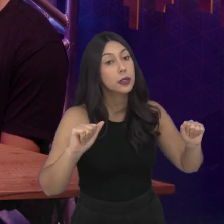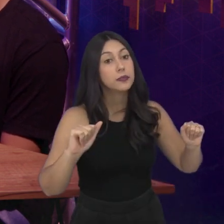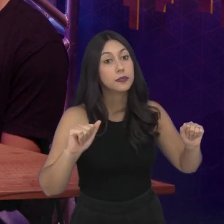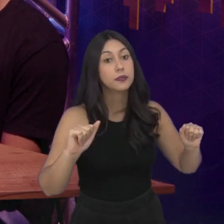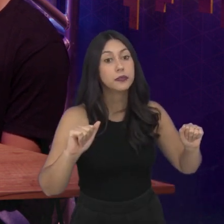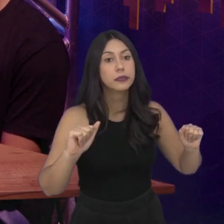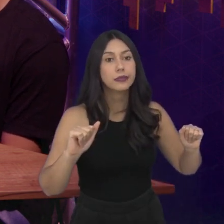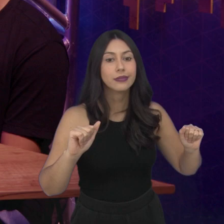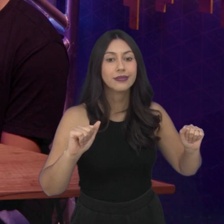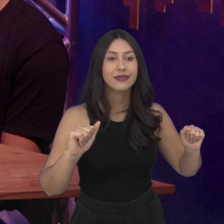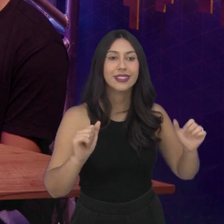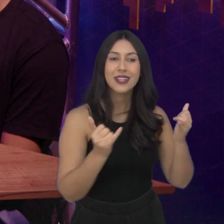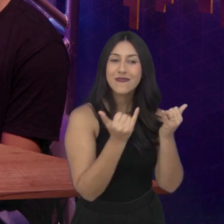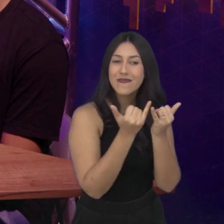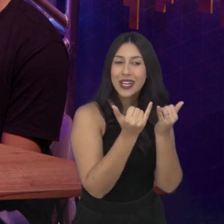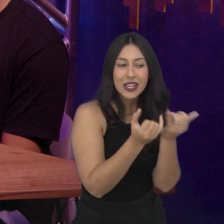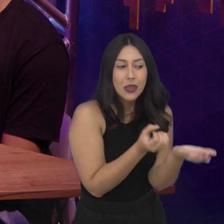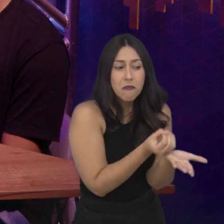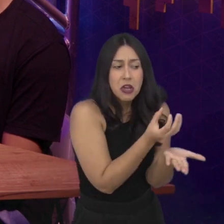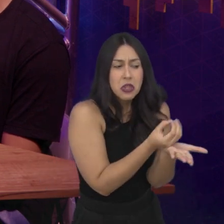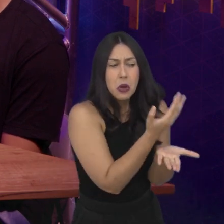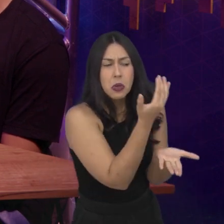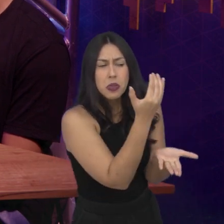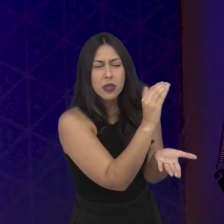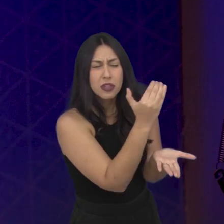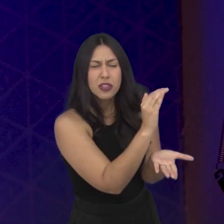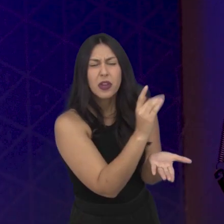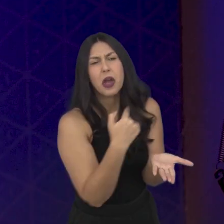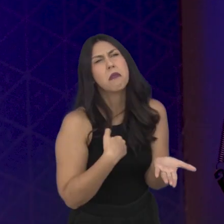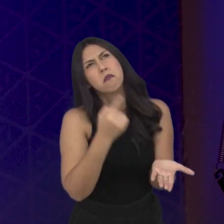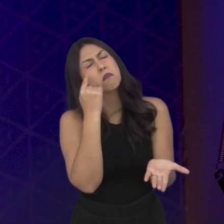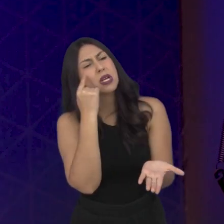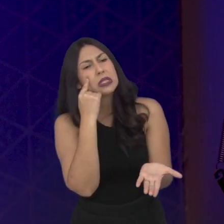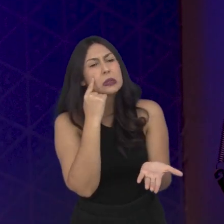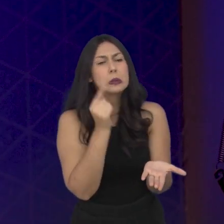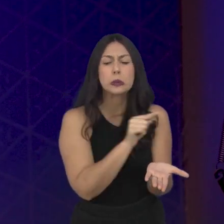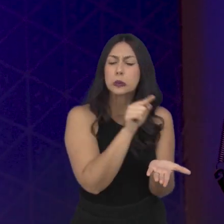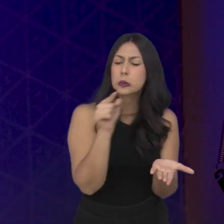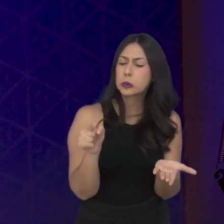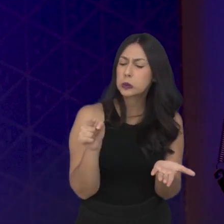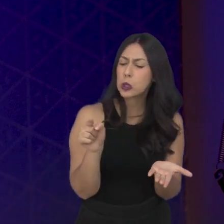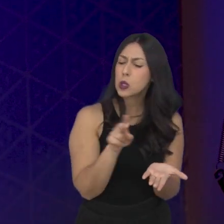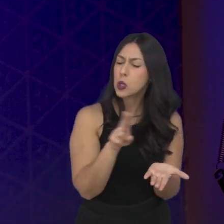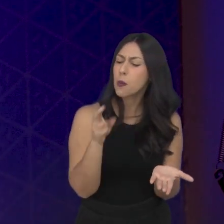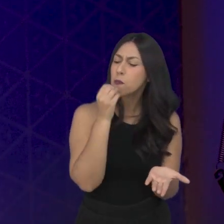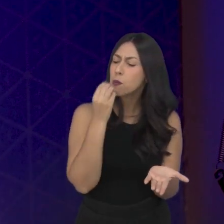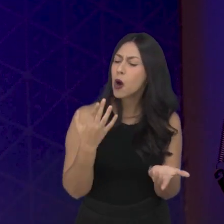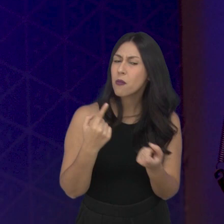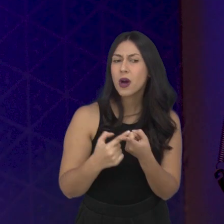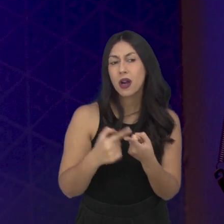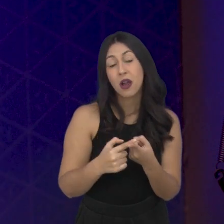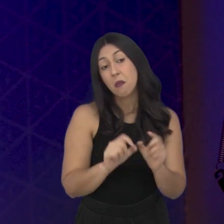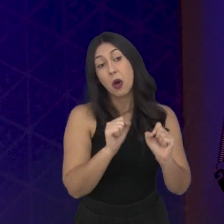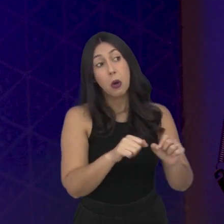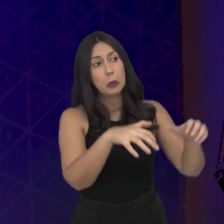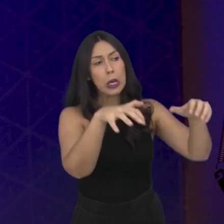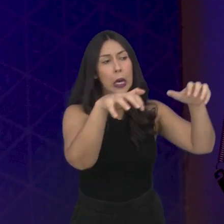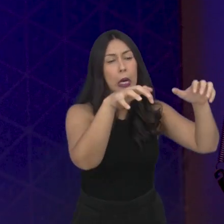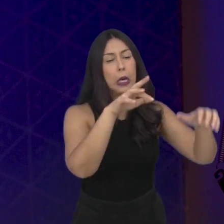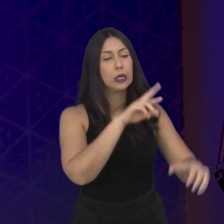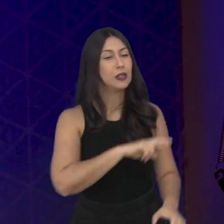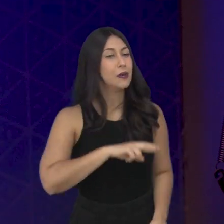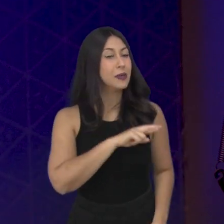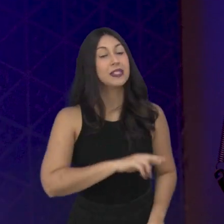falar. Parecido, né, com ficção científica, né? Eu fiquei pensando, mas ficção de cura, será que é um nome bom? Porque tem terror, romance, mas